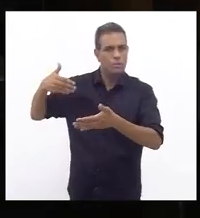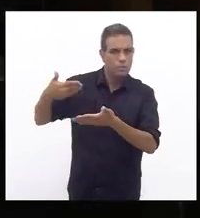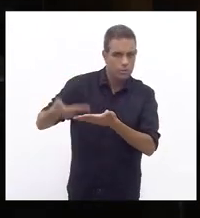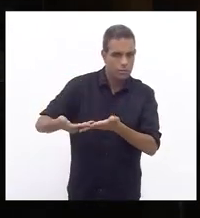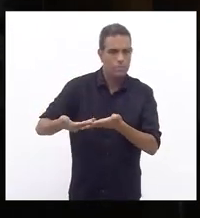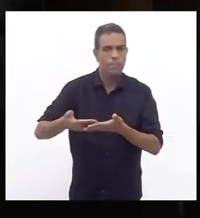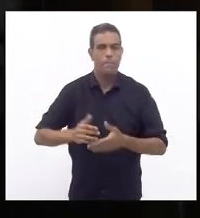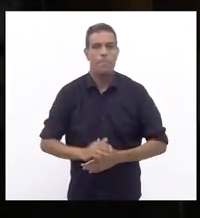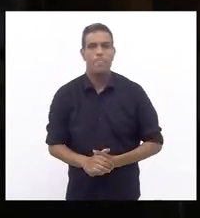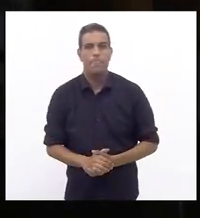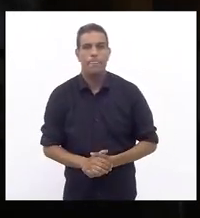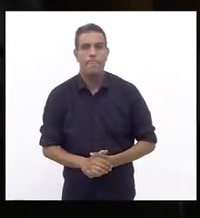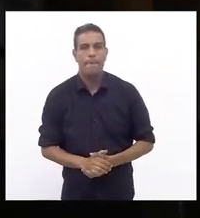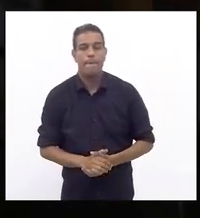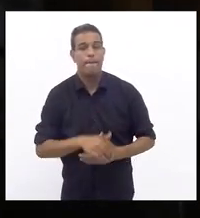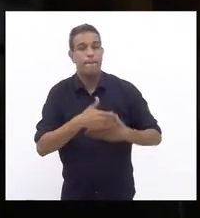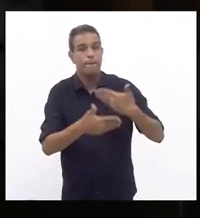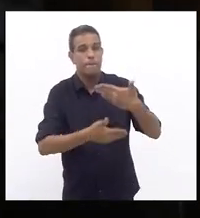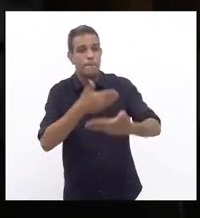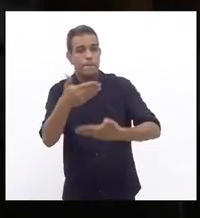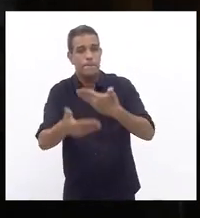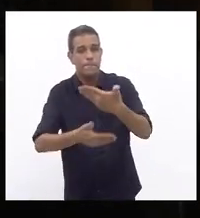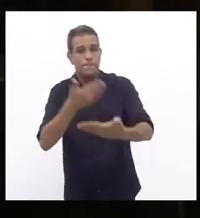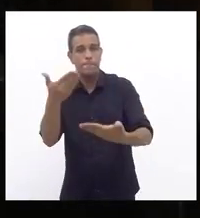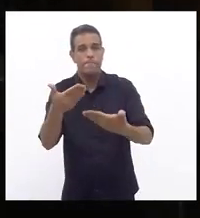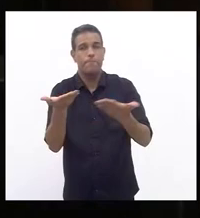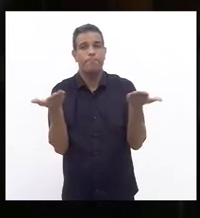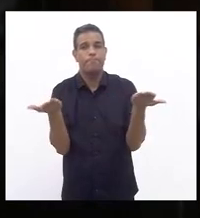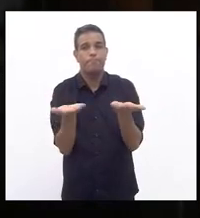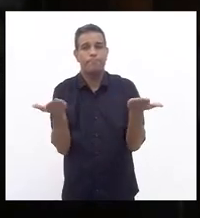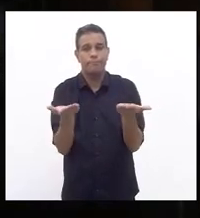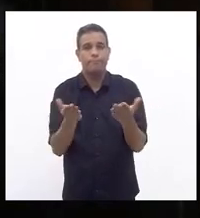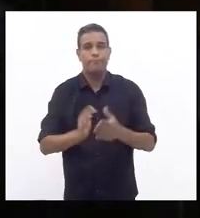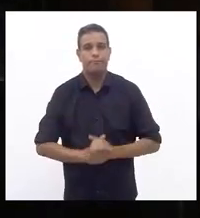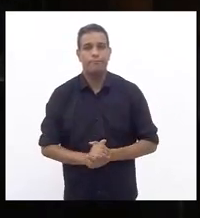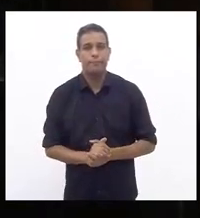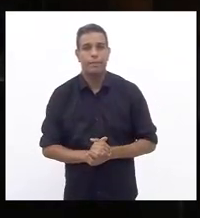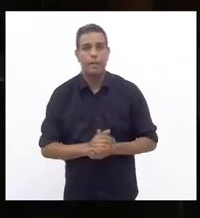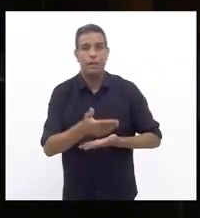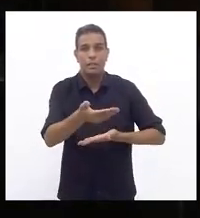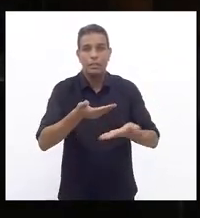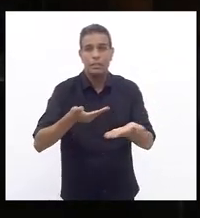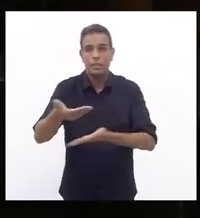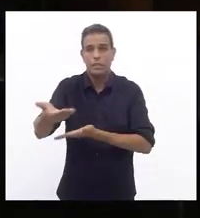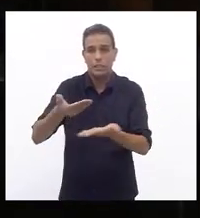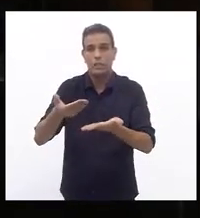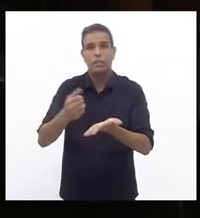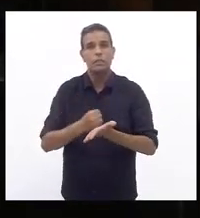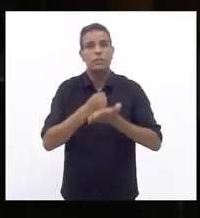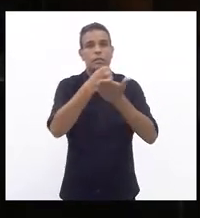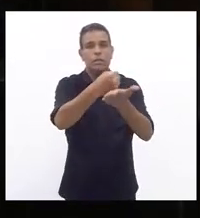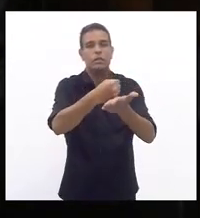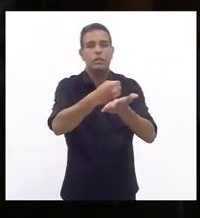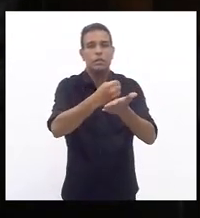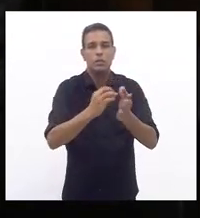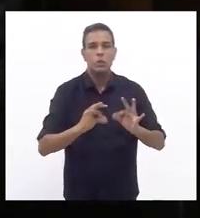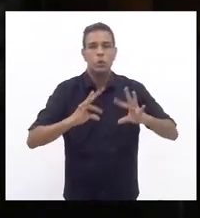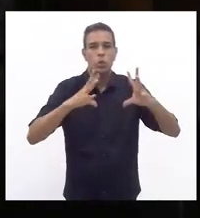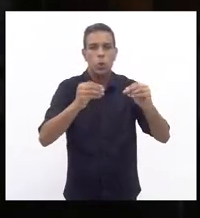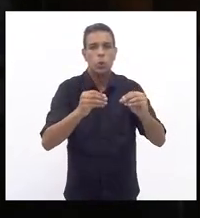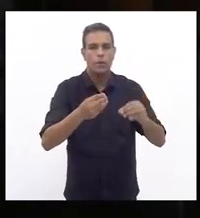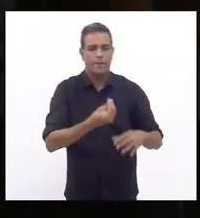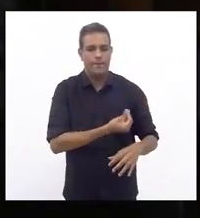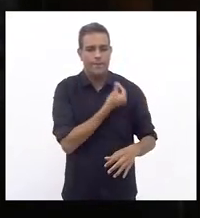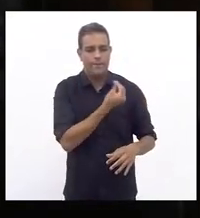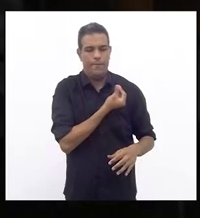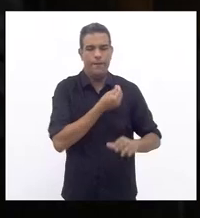que foi feito recentemente. Esse processo de colocação desses serviços, que são indispensáveis à vida e à saúde,